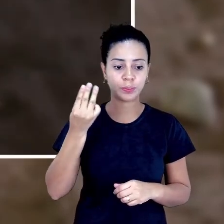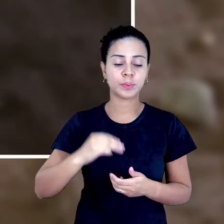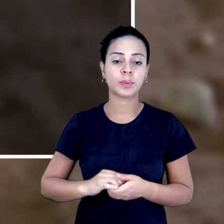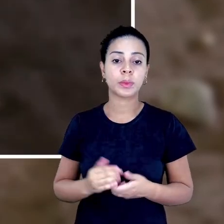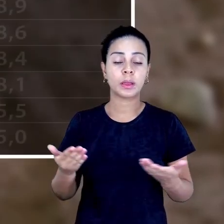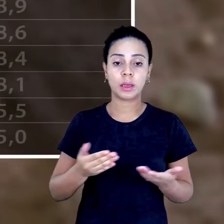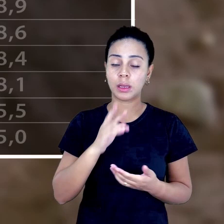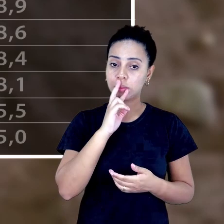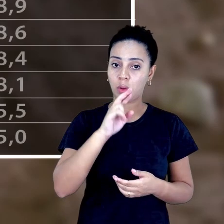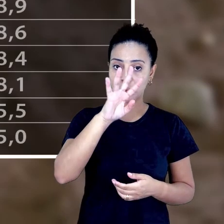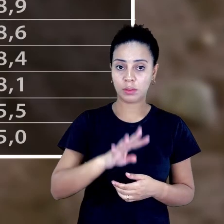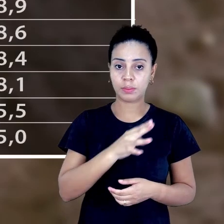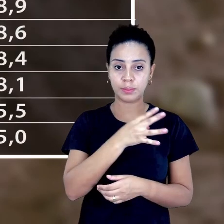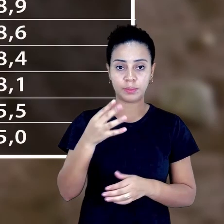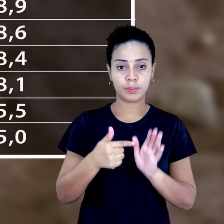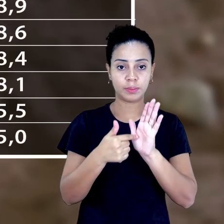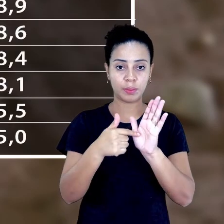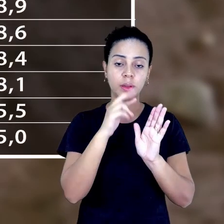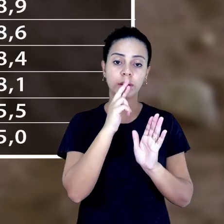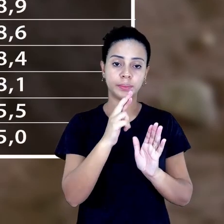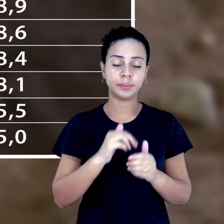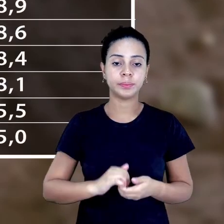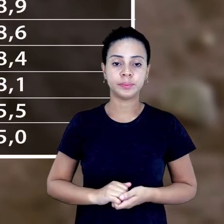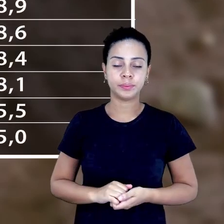Esses resultados são expressos na seguinte tabela.